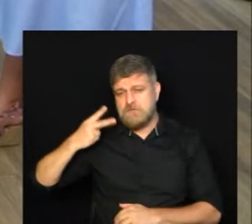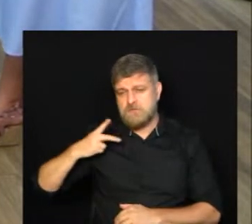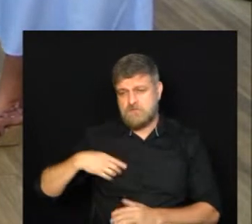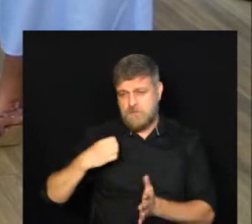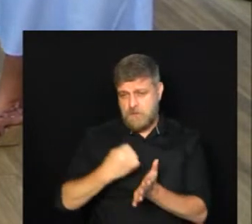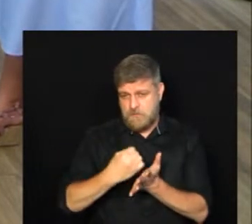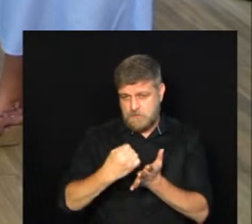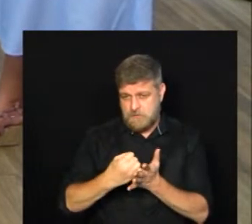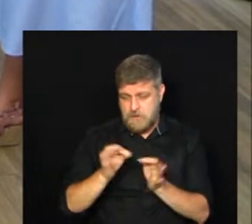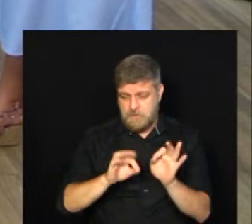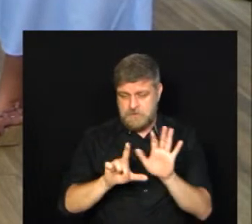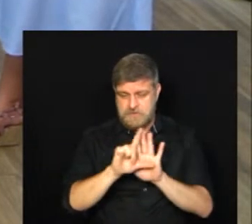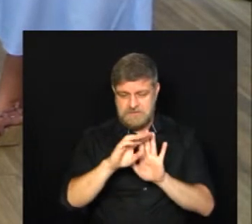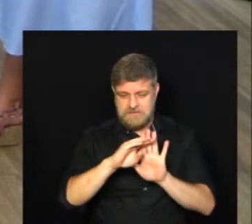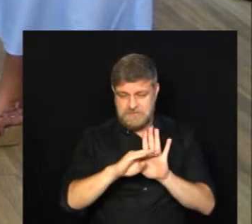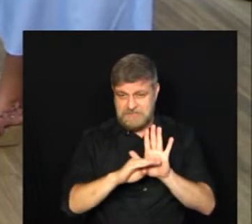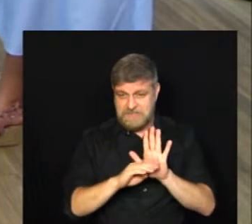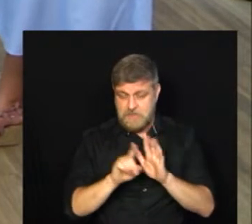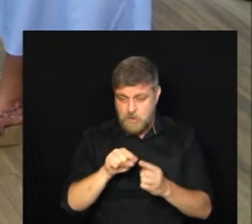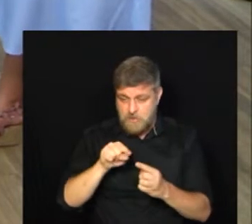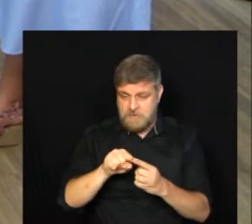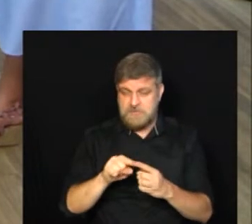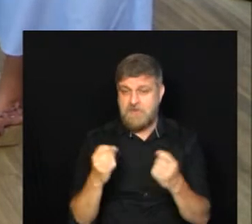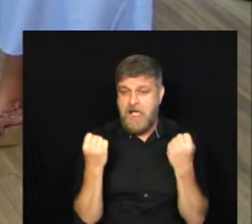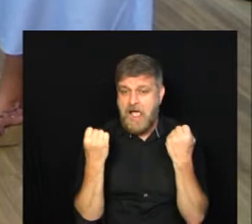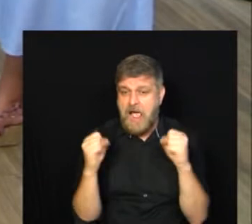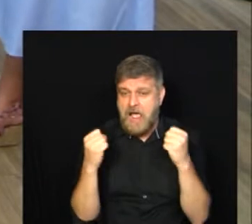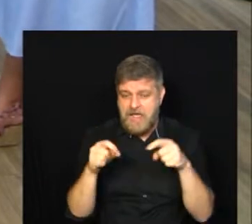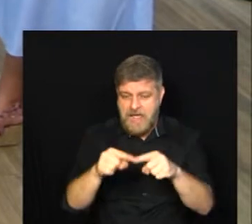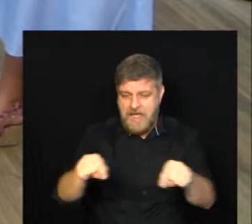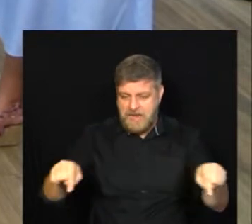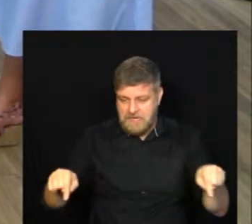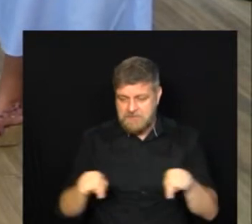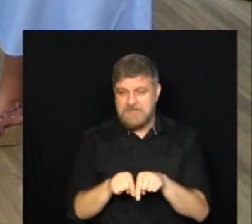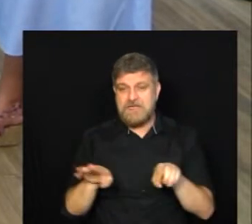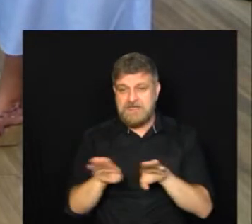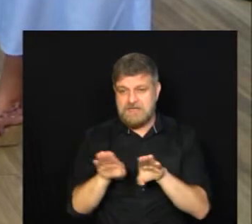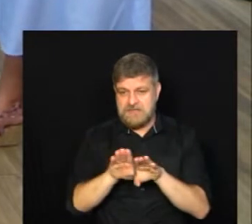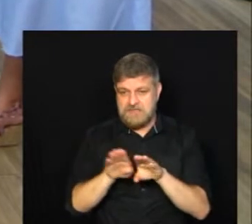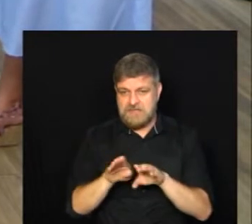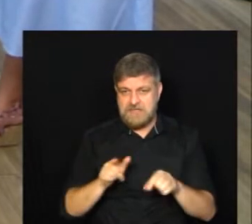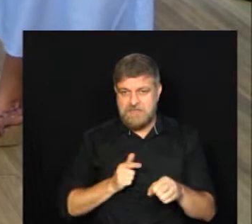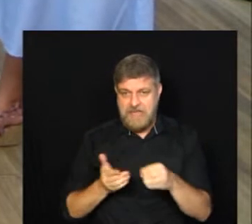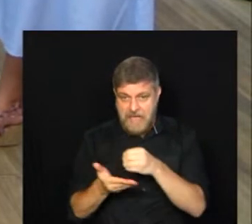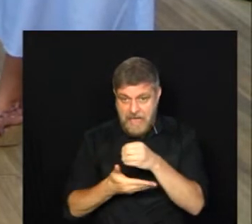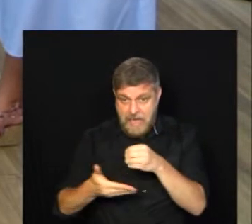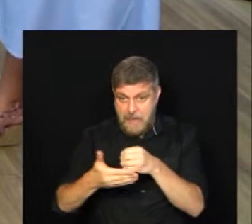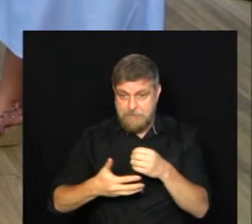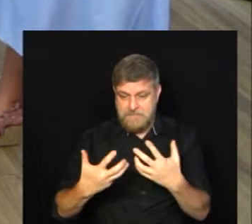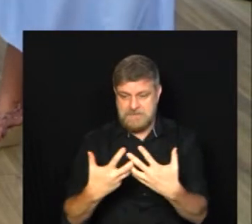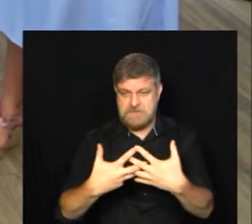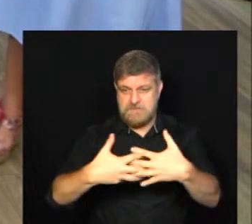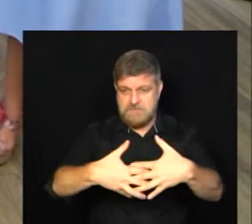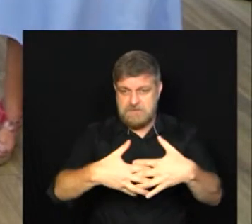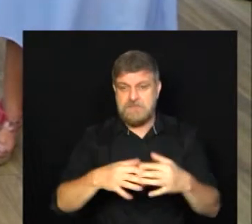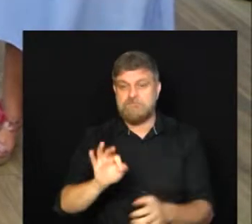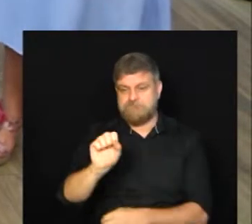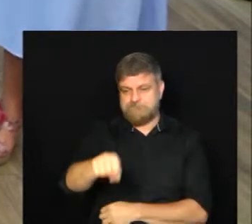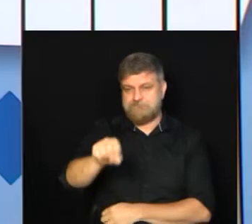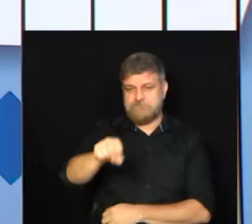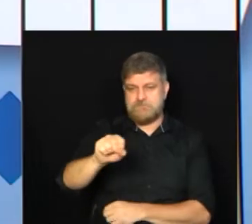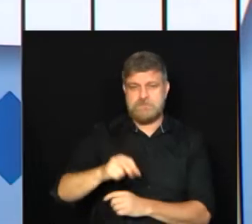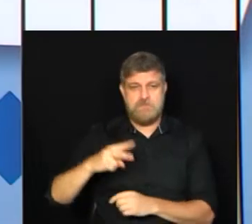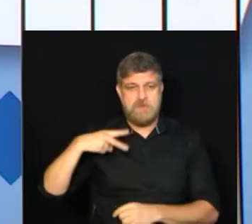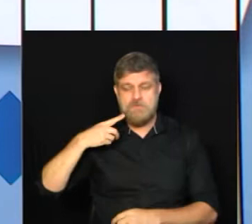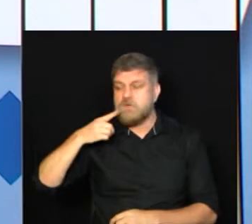protocolado um projeto de lei para que as academias sejam também um serviço essencial? Isso mesmo, o vereador